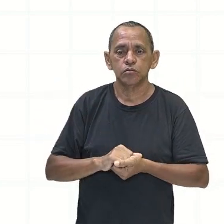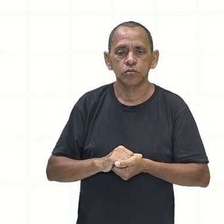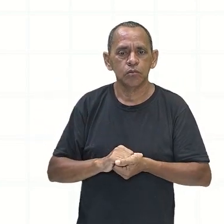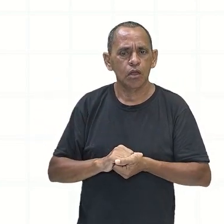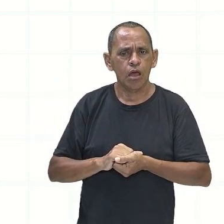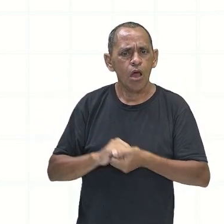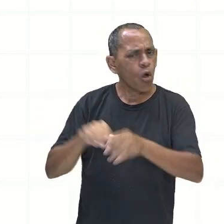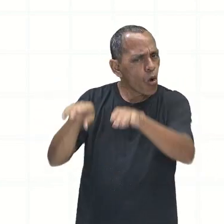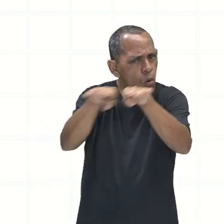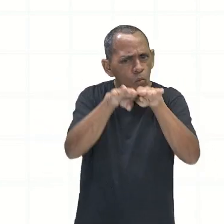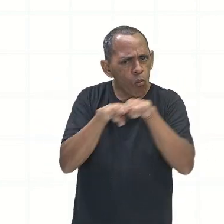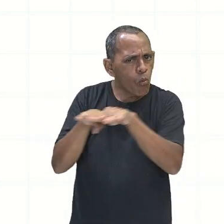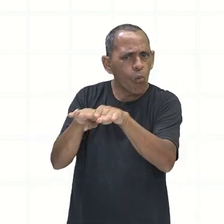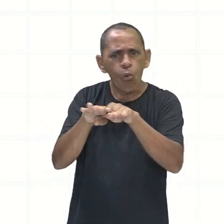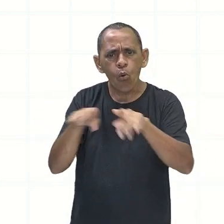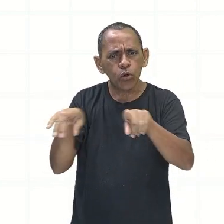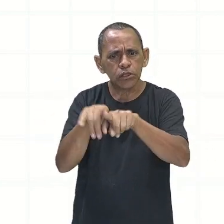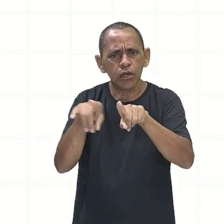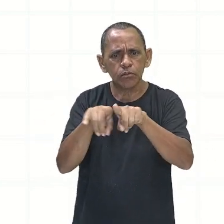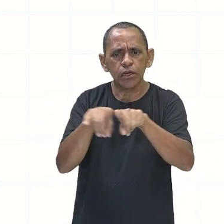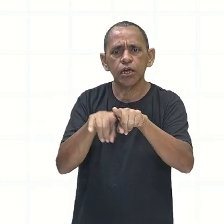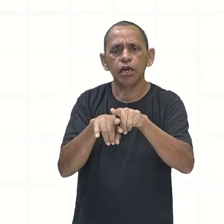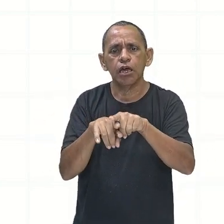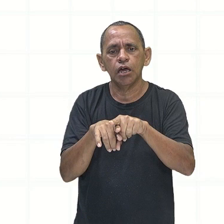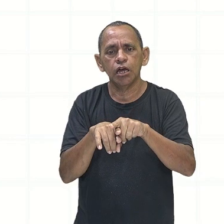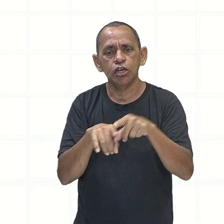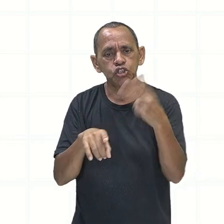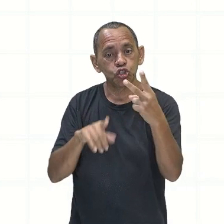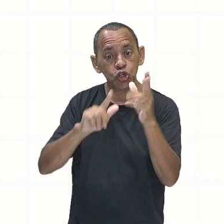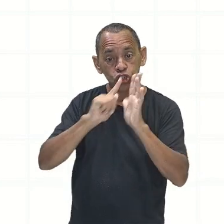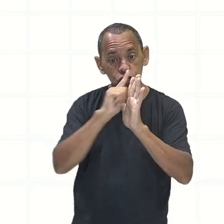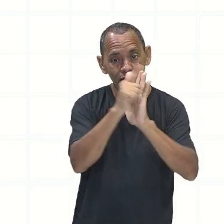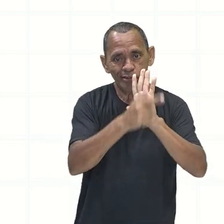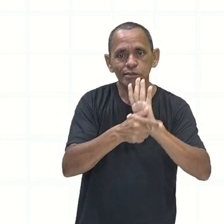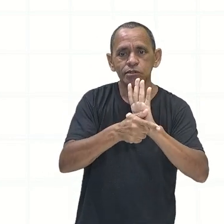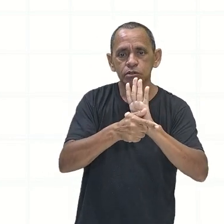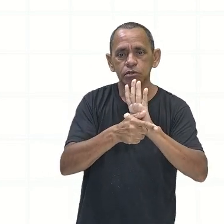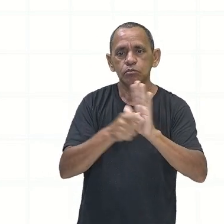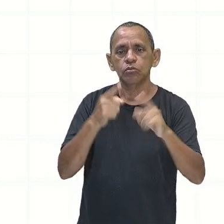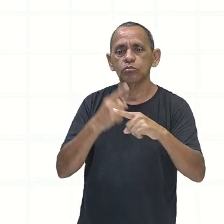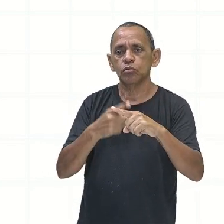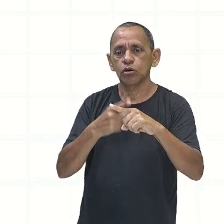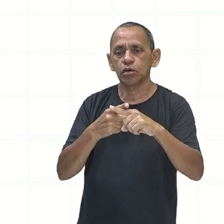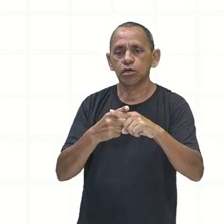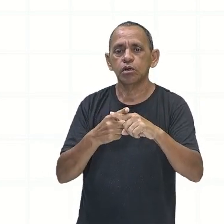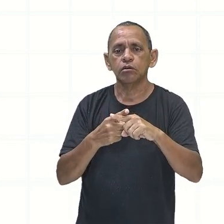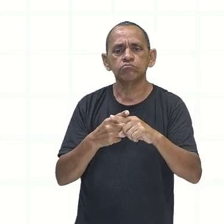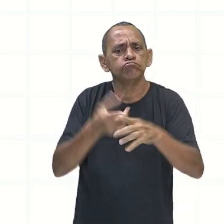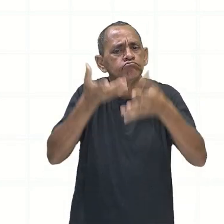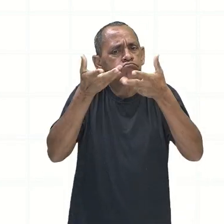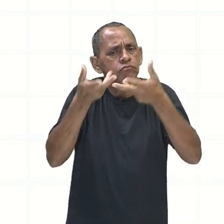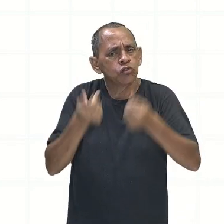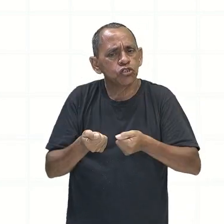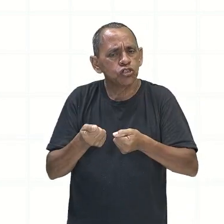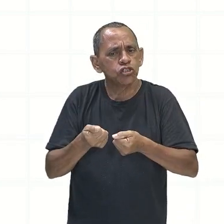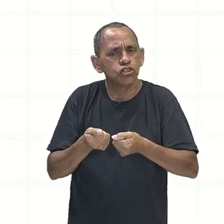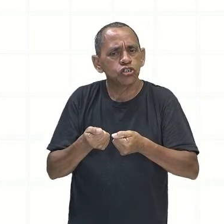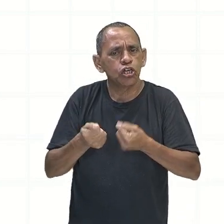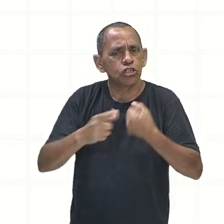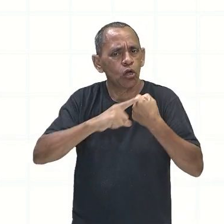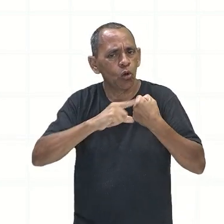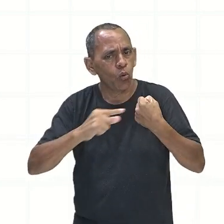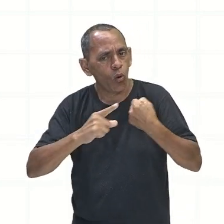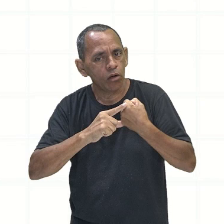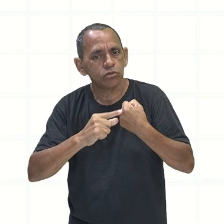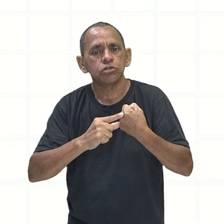dois gêneros, né? Como vocês podem ver aqui o número 2. Por que ela é comum de dois gêneros? Porque ela aceita o artigo O e o artigo A. Então,